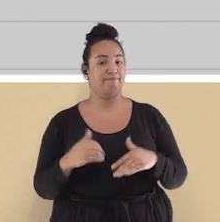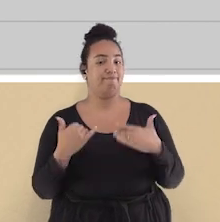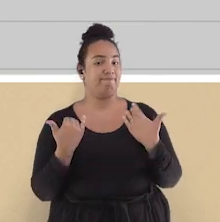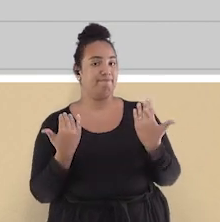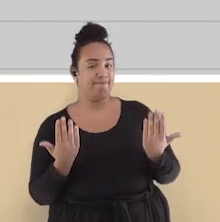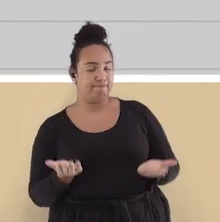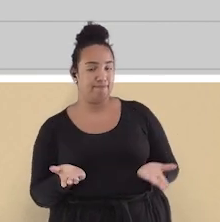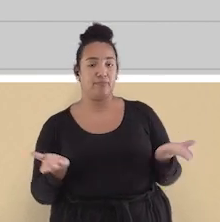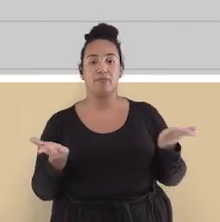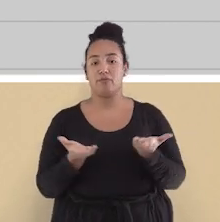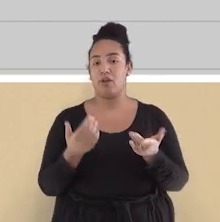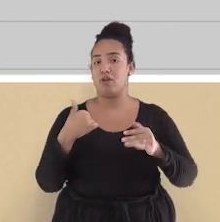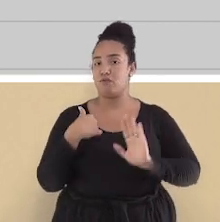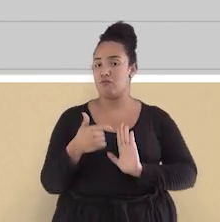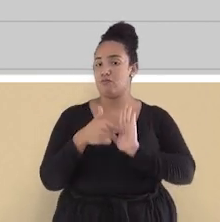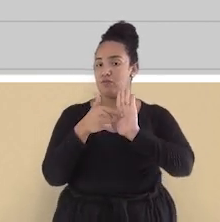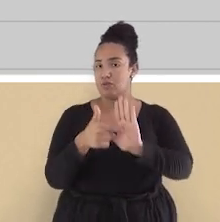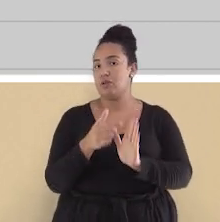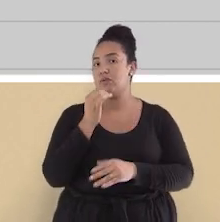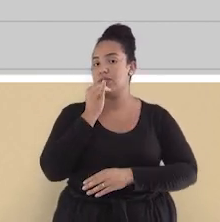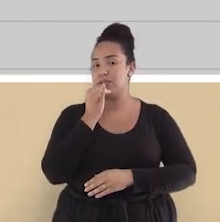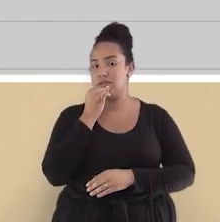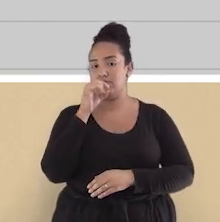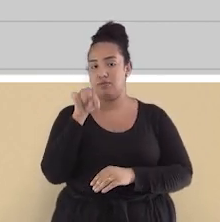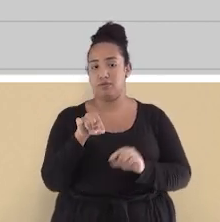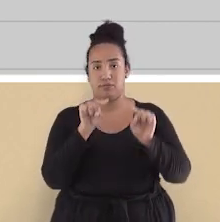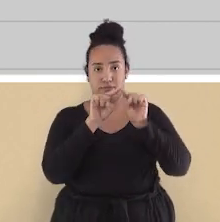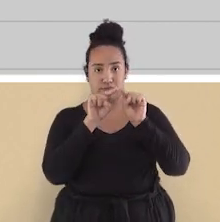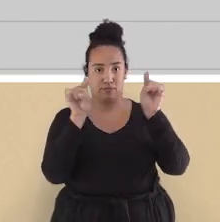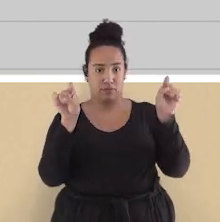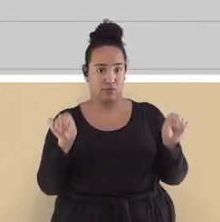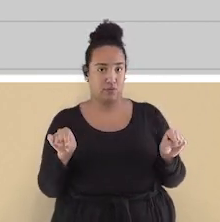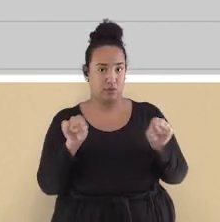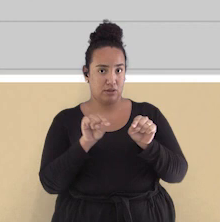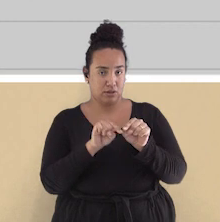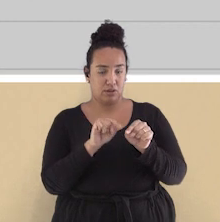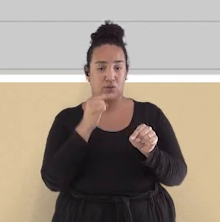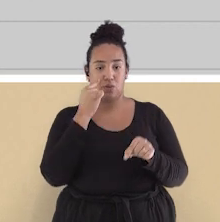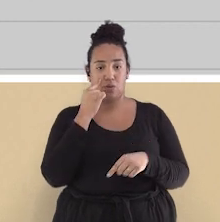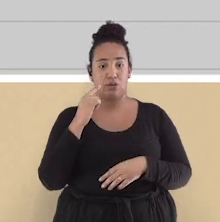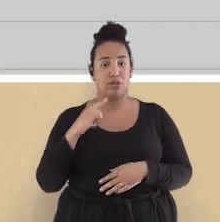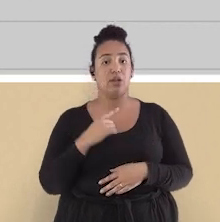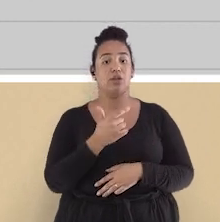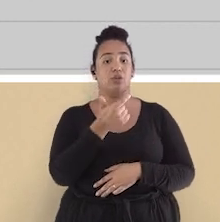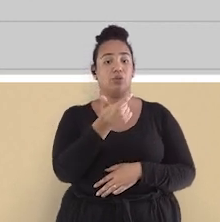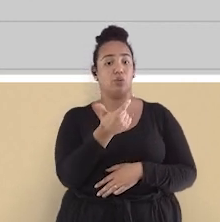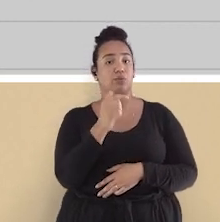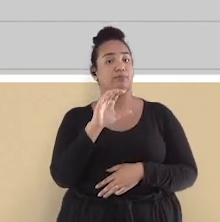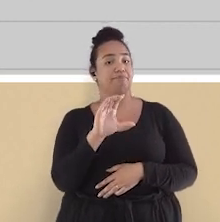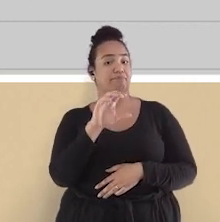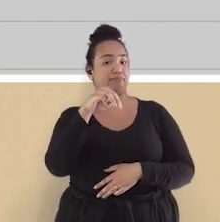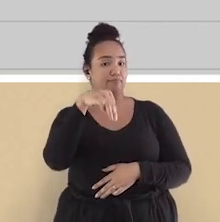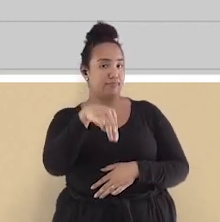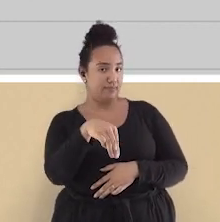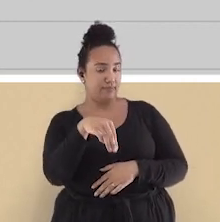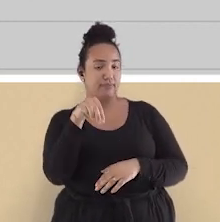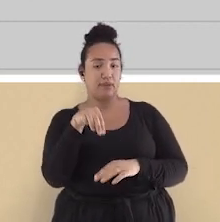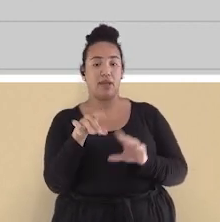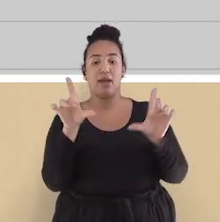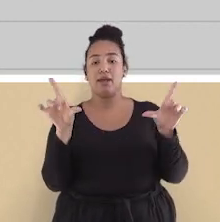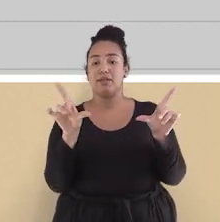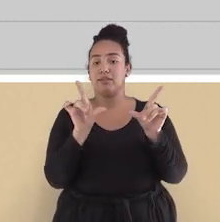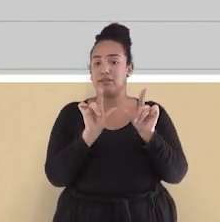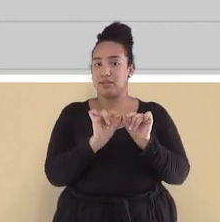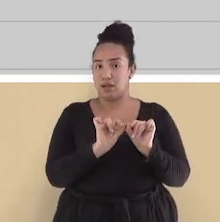Bom, galera, vamos exemplificar com um quadrado. Esse quadrado que eu fiz aí, ele tem 2 centímetros. E a